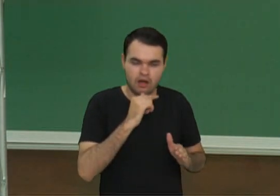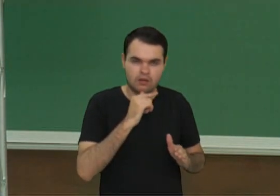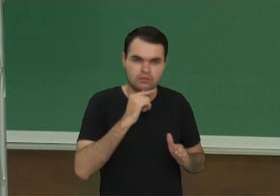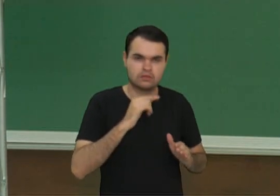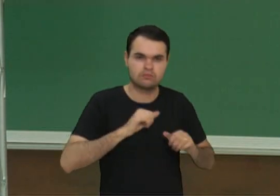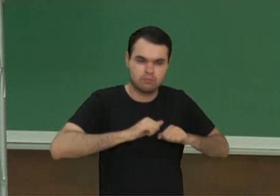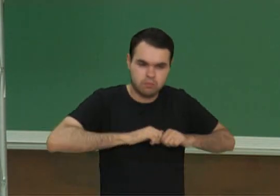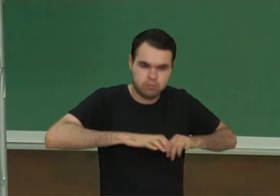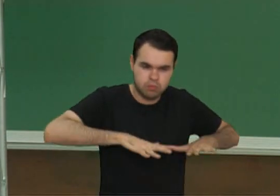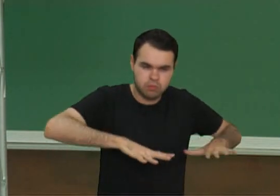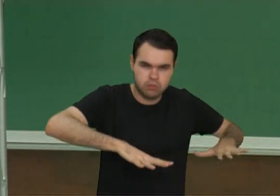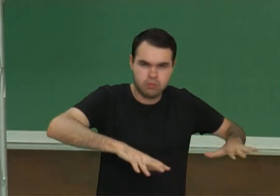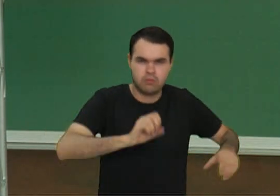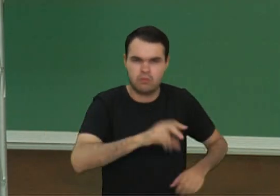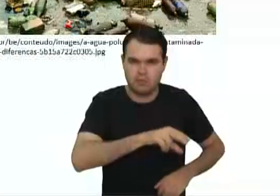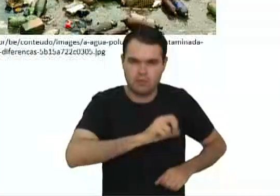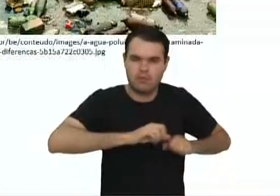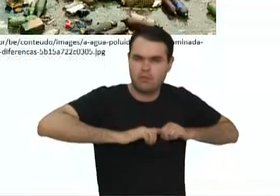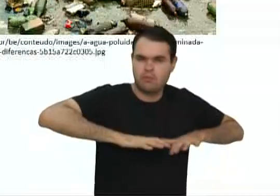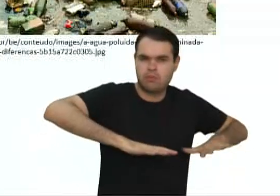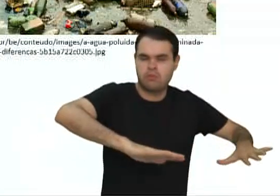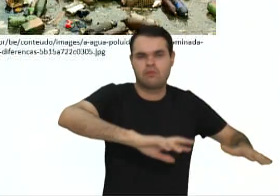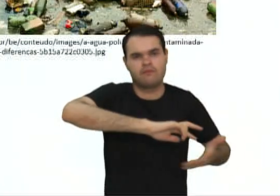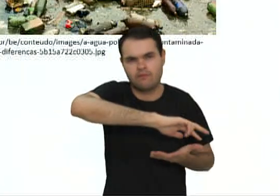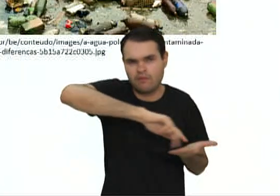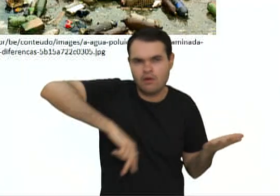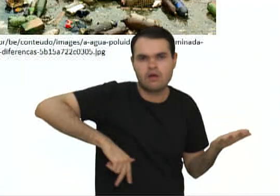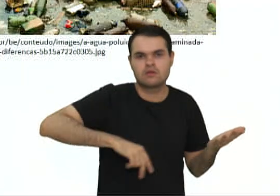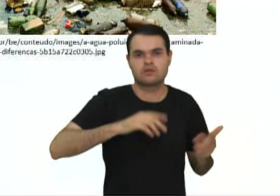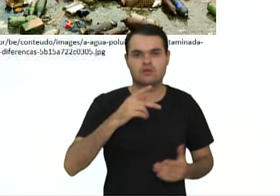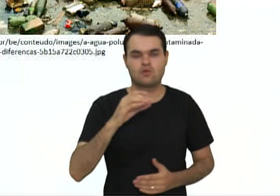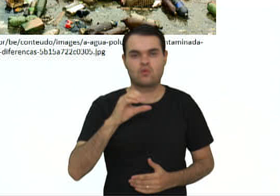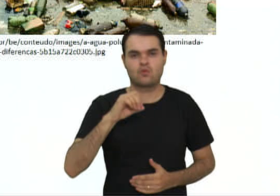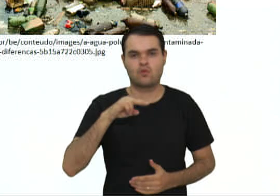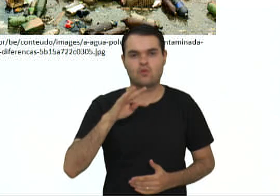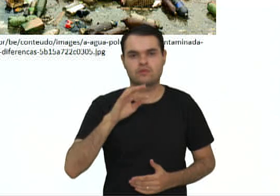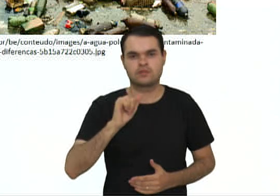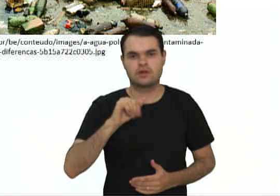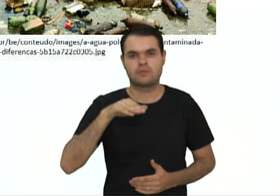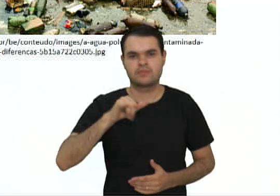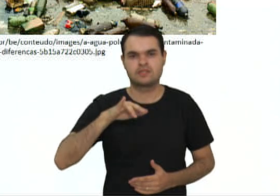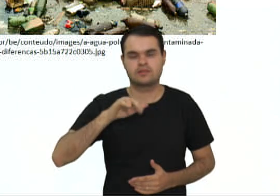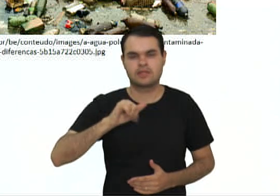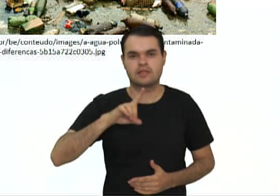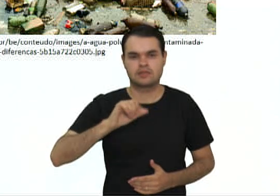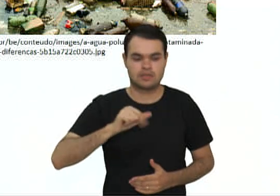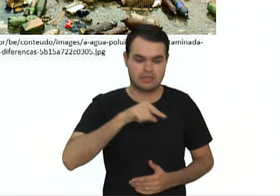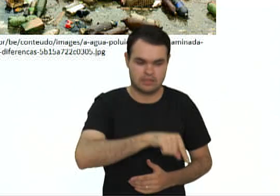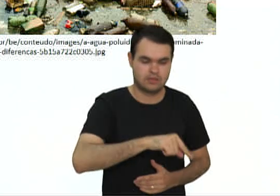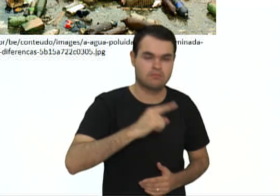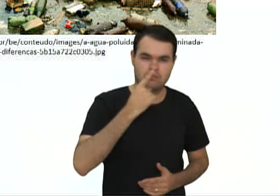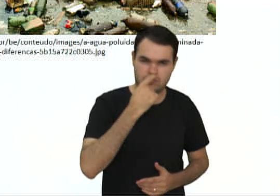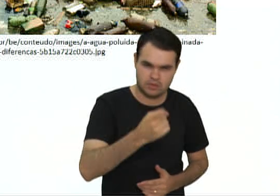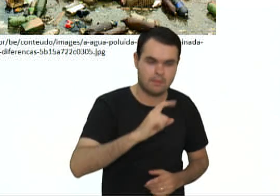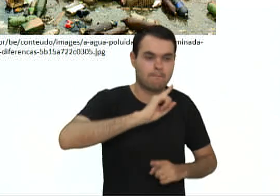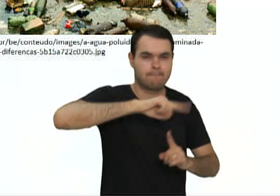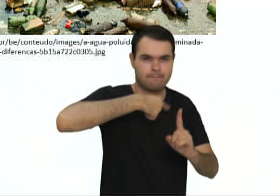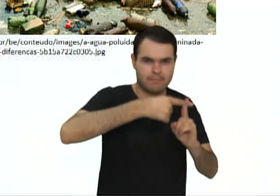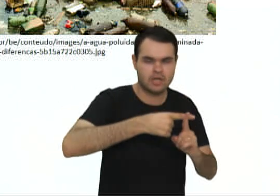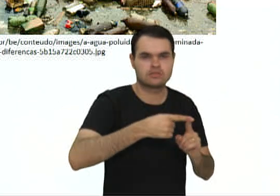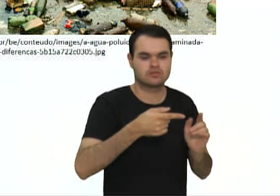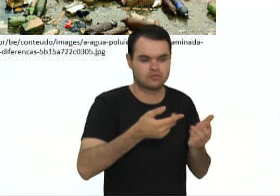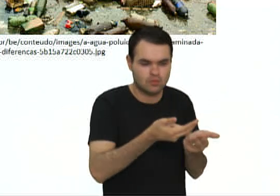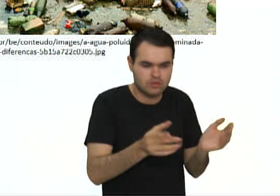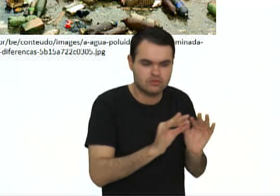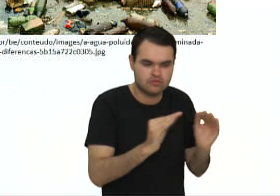nós temos uma água que está poluída e que, além de estar poluída, ela está impregnada, ela está contaminada com substâncias que